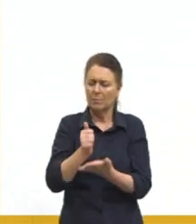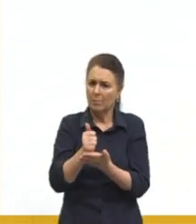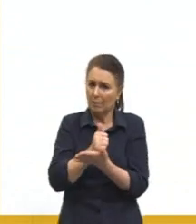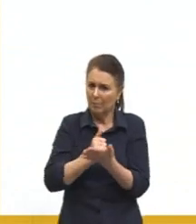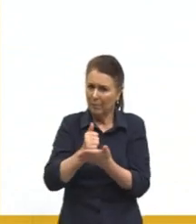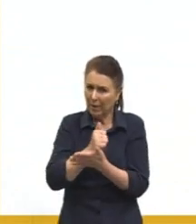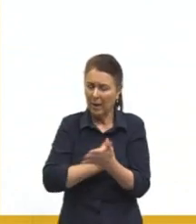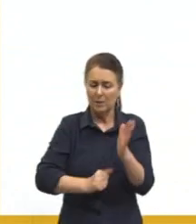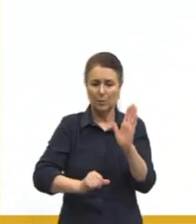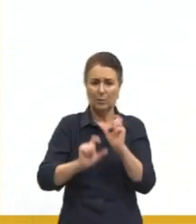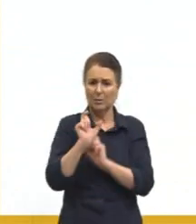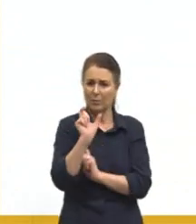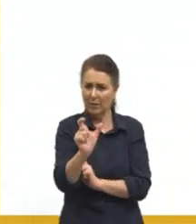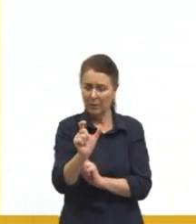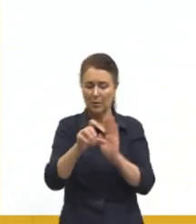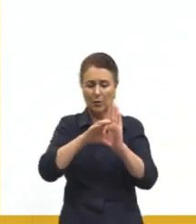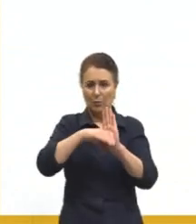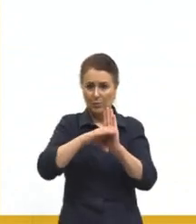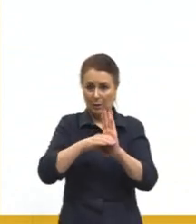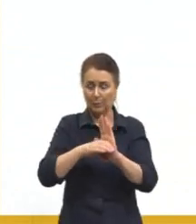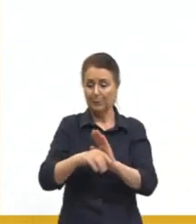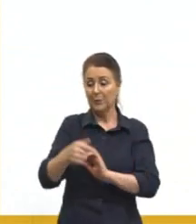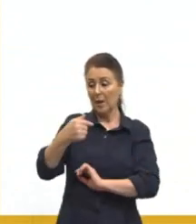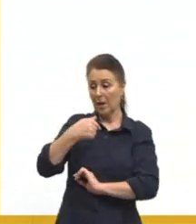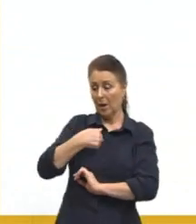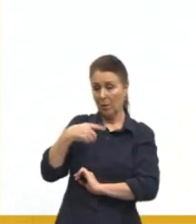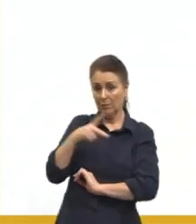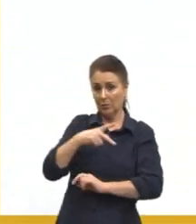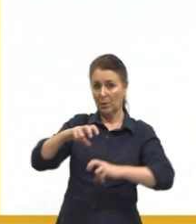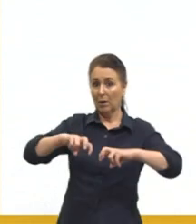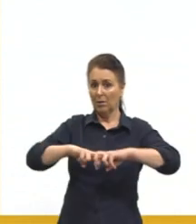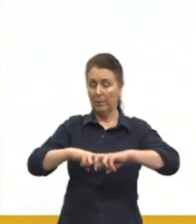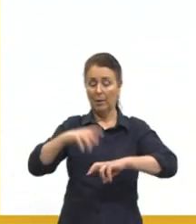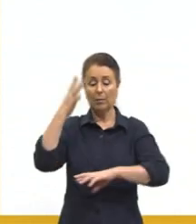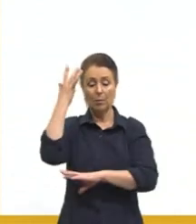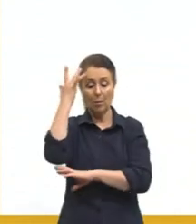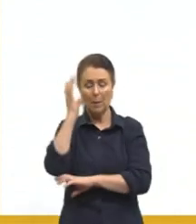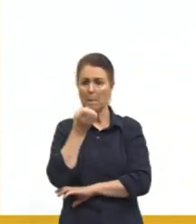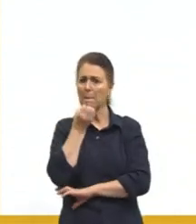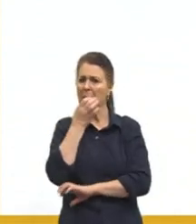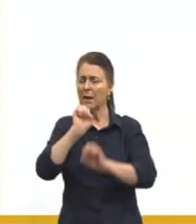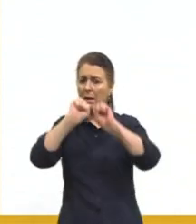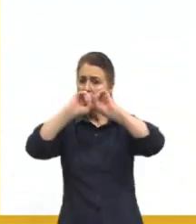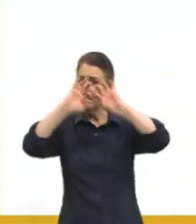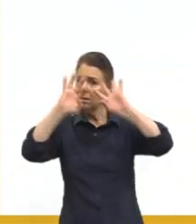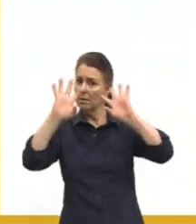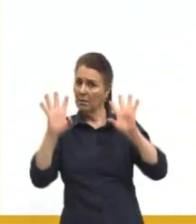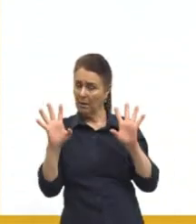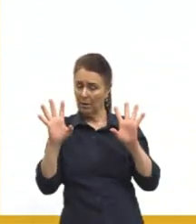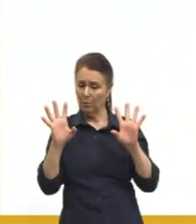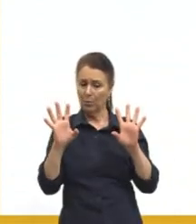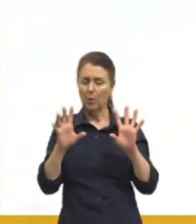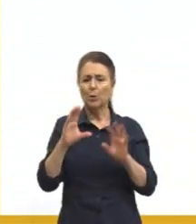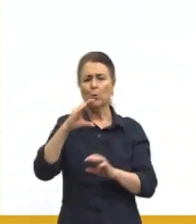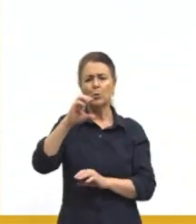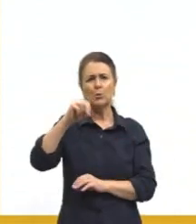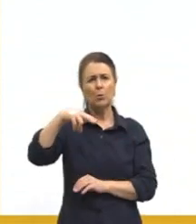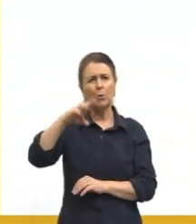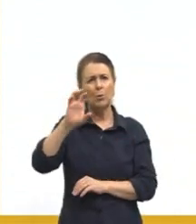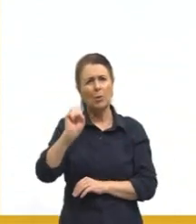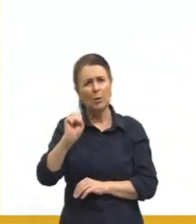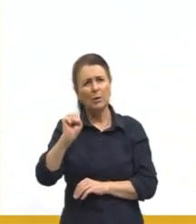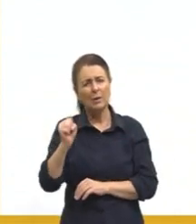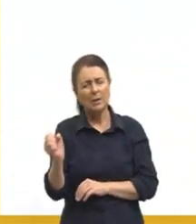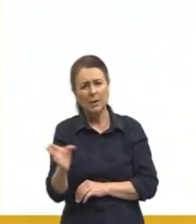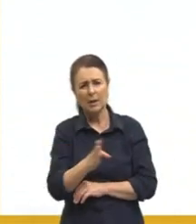Por exemplo eu da física fazendo a questão já não sabia tão bem o que que era o especificamente os cones e costuras né